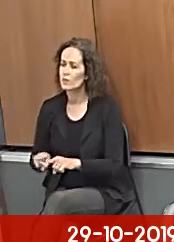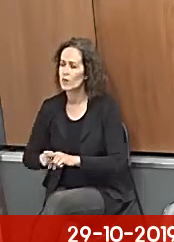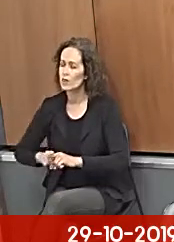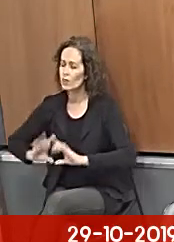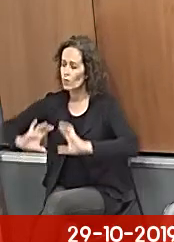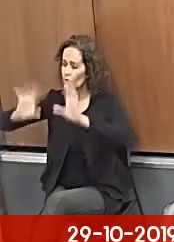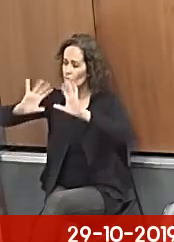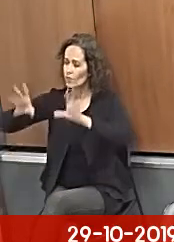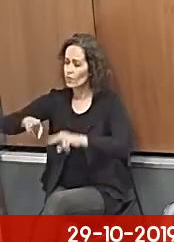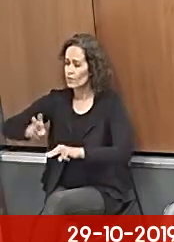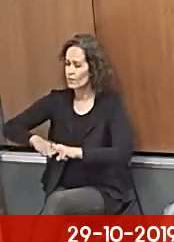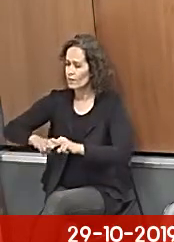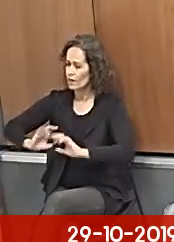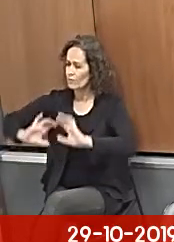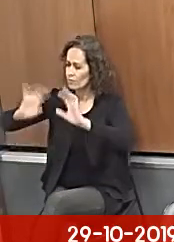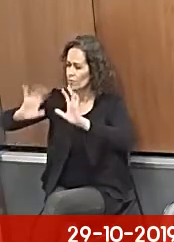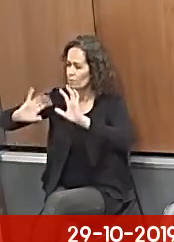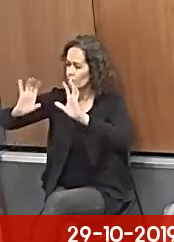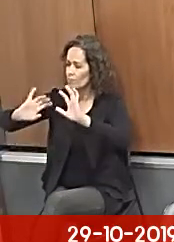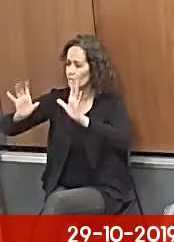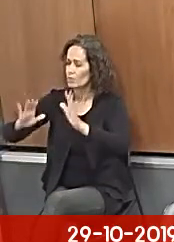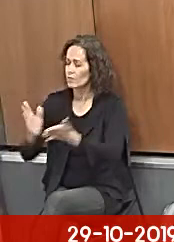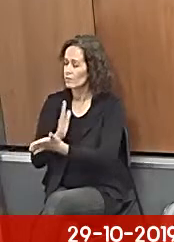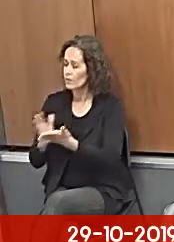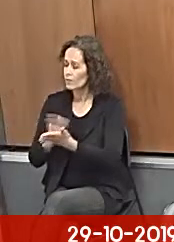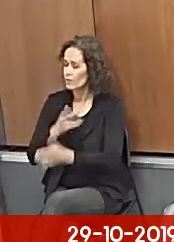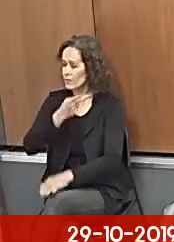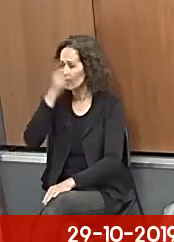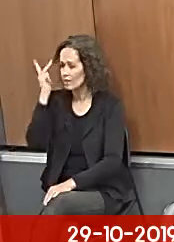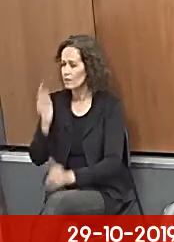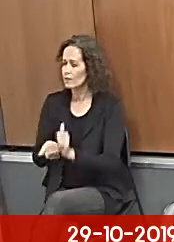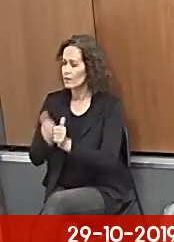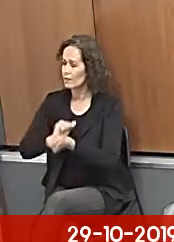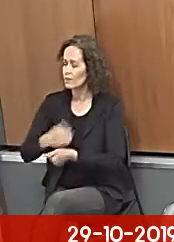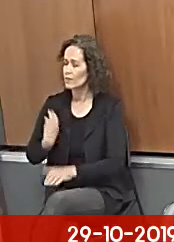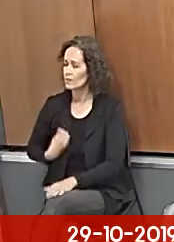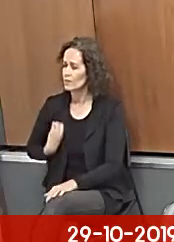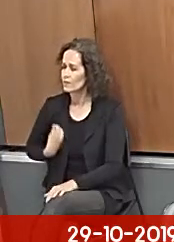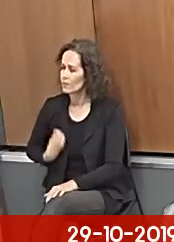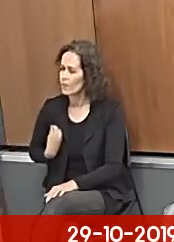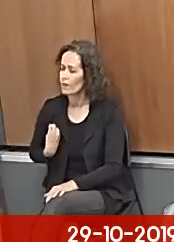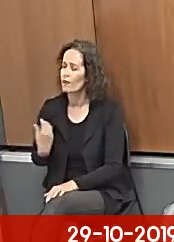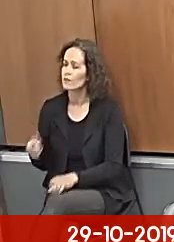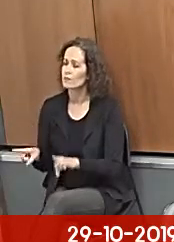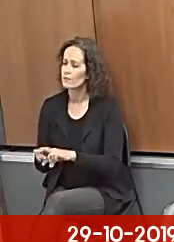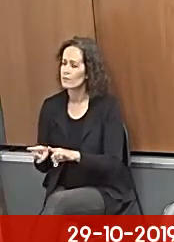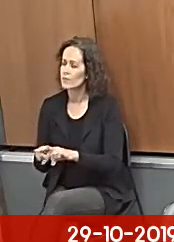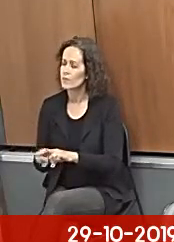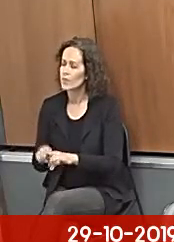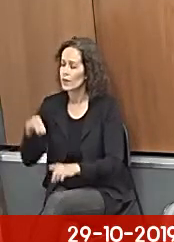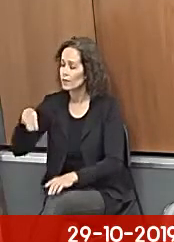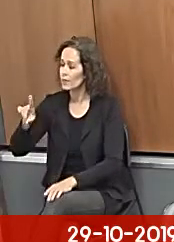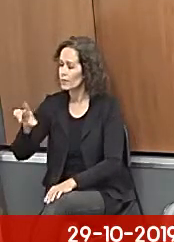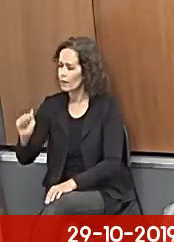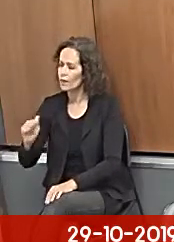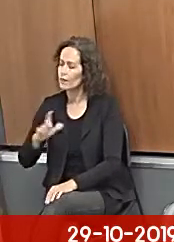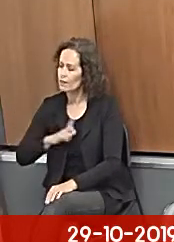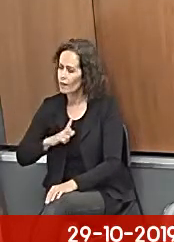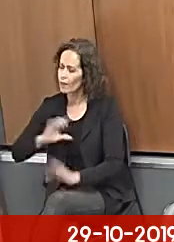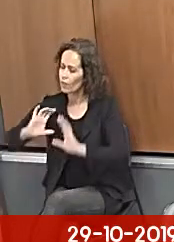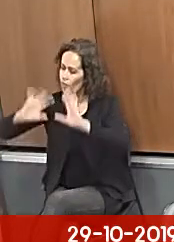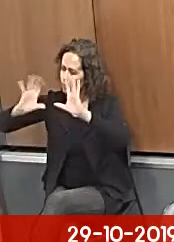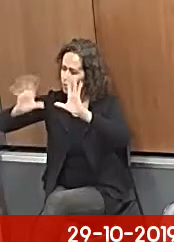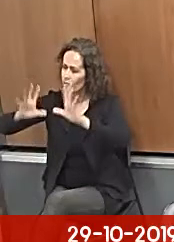né? Alguns atletas participaram dessa criação. Historicamente, a MDA teve o vôleibol sentado, né? Aí